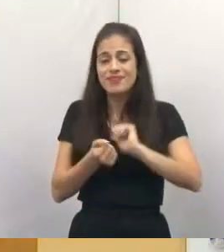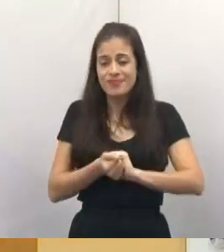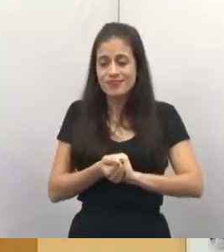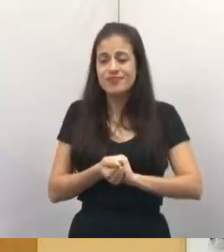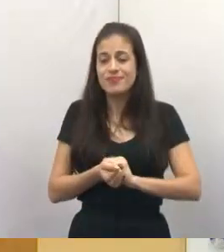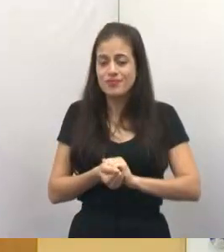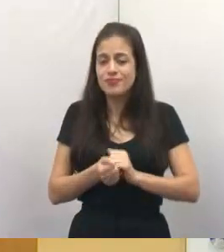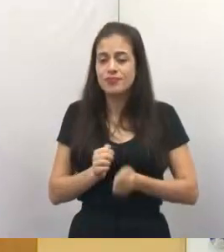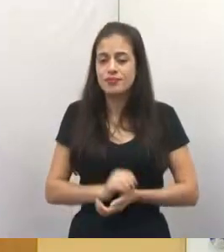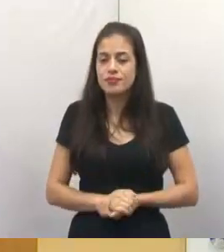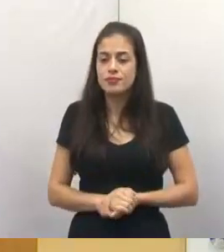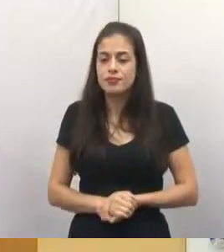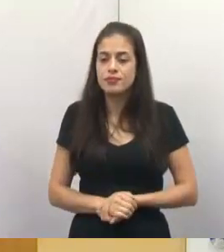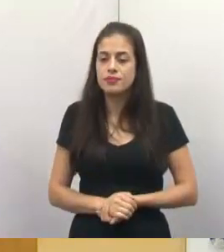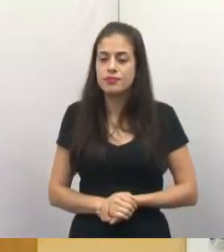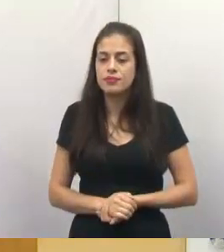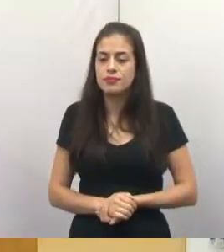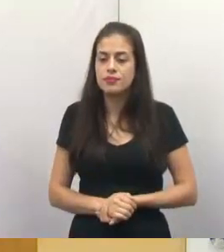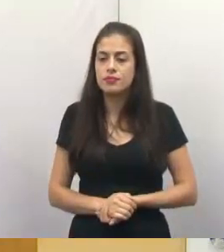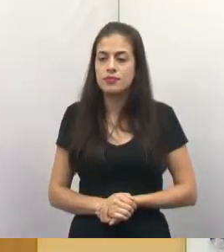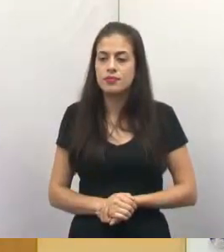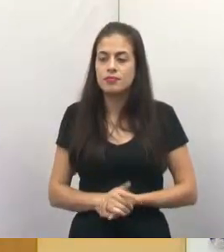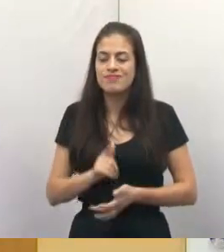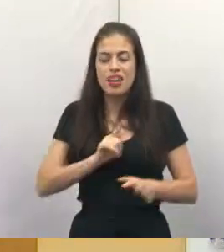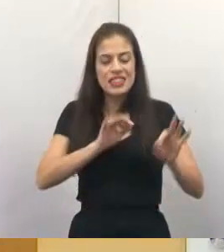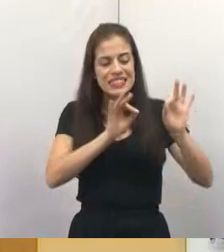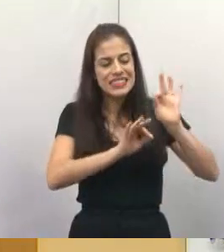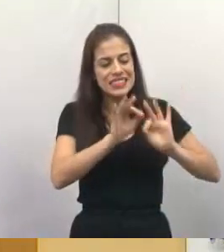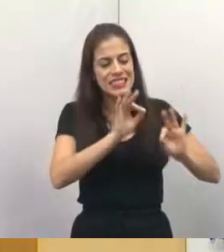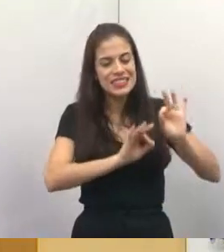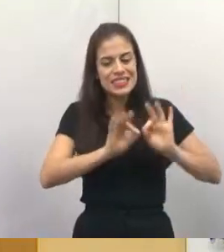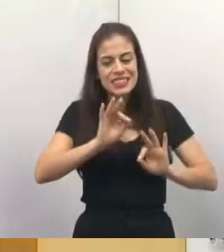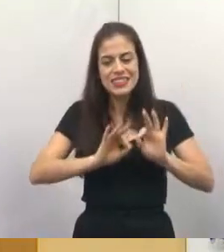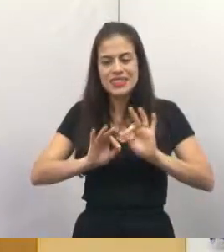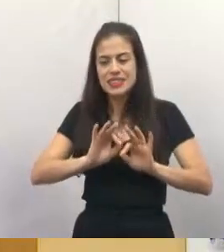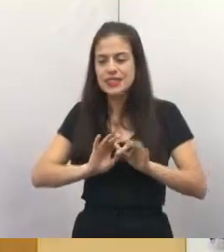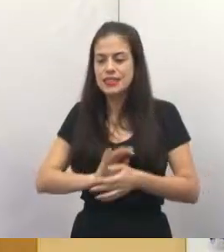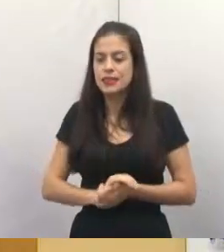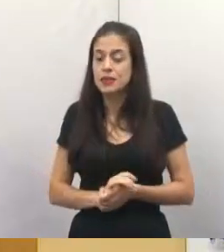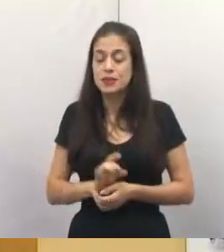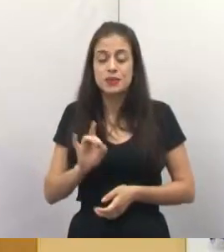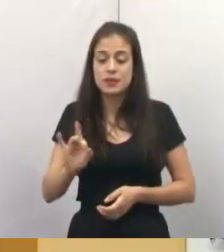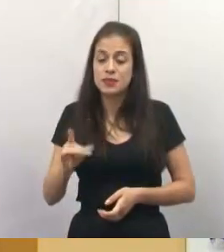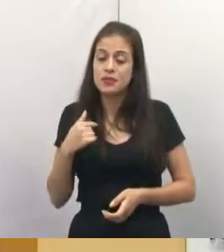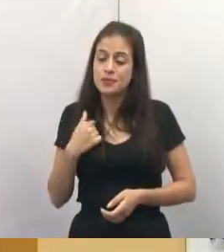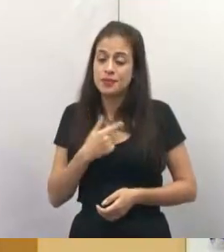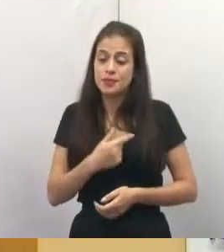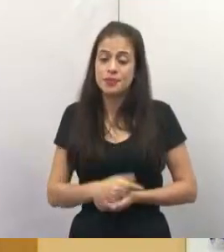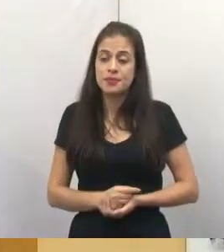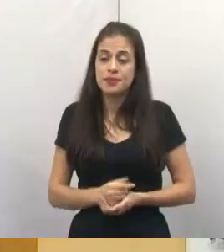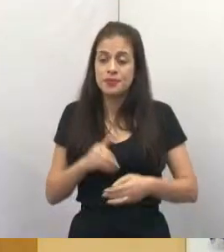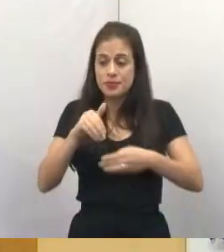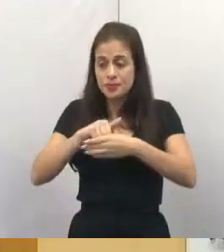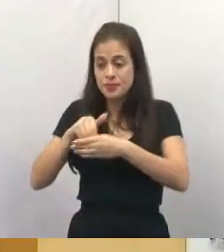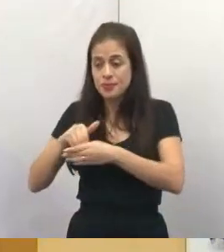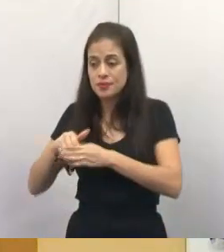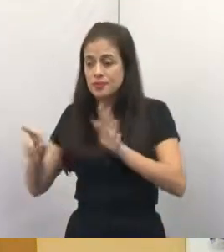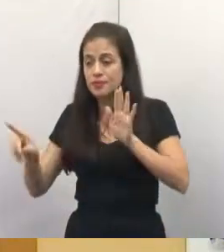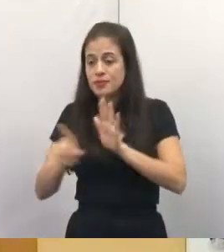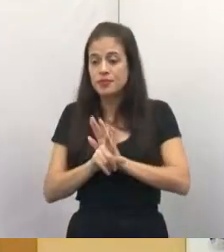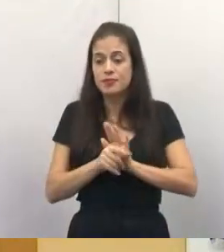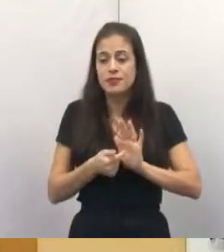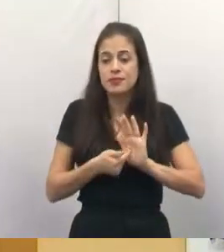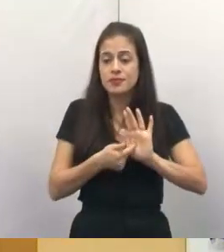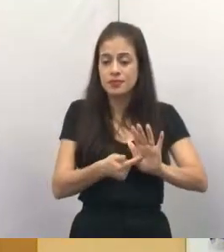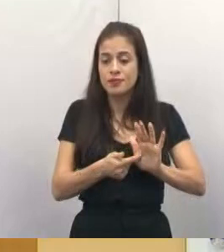vai ter que ter toda aquela parte jurídica de lá, que aí já não compete mais a nós, a gente vai votar essa lei aqui, que essa lei vem